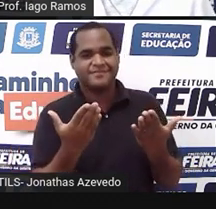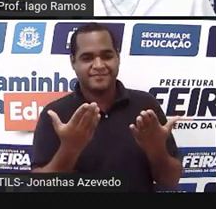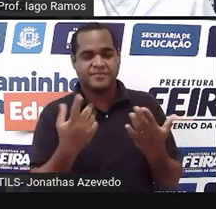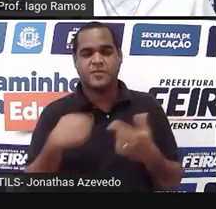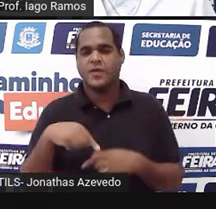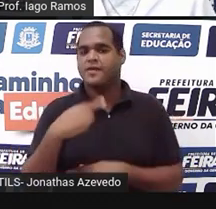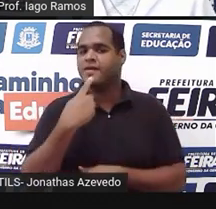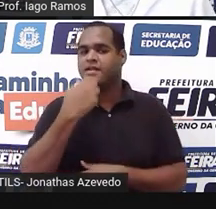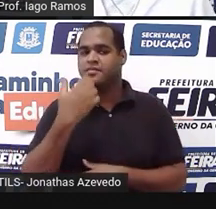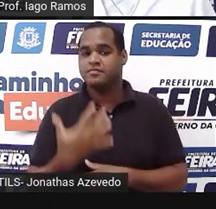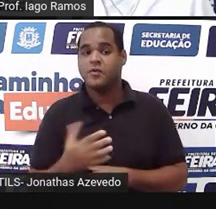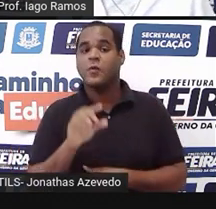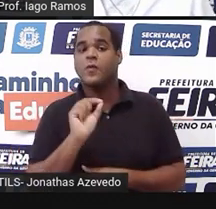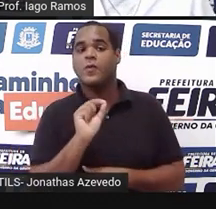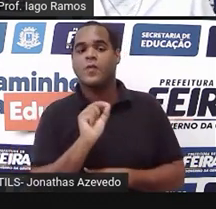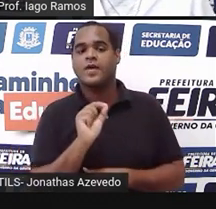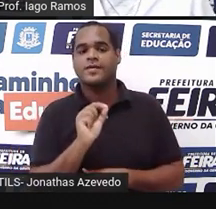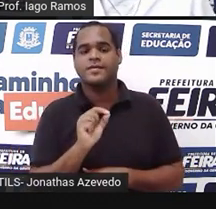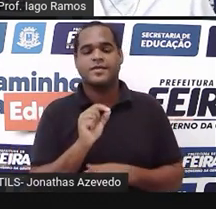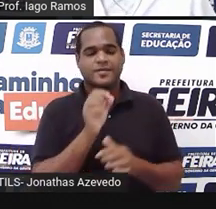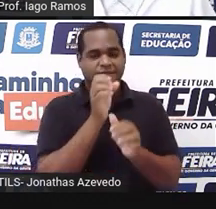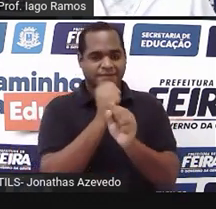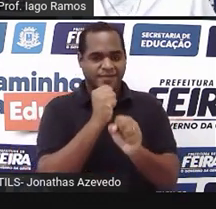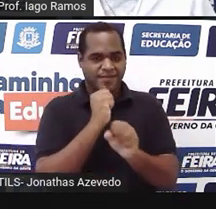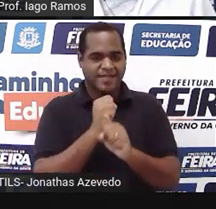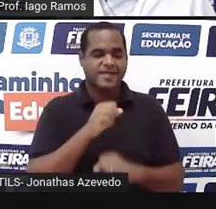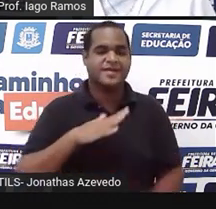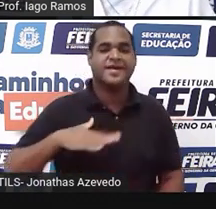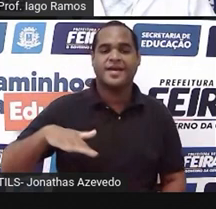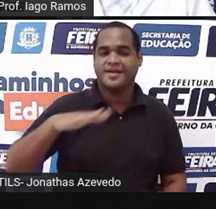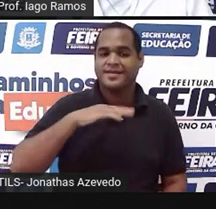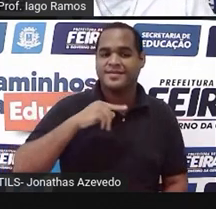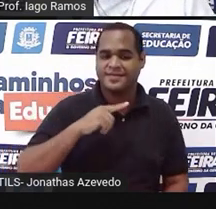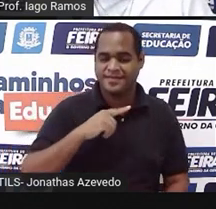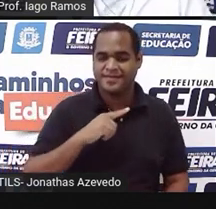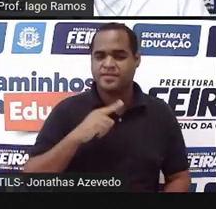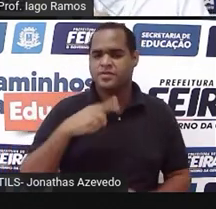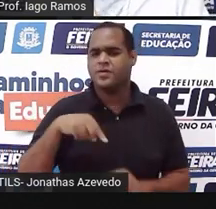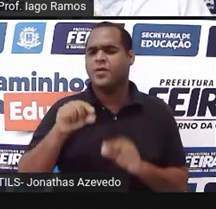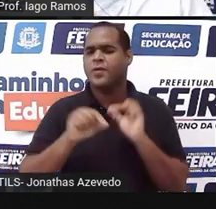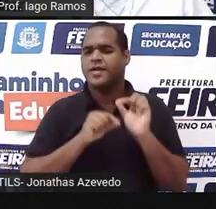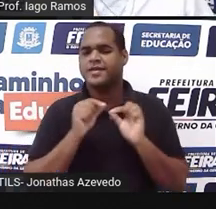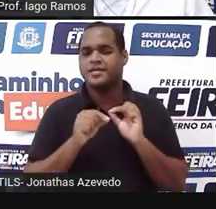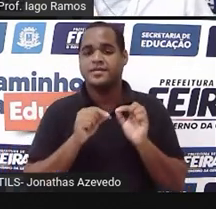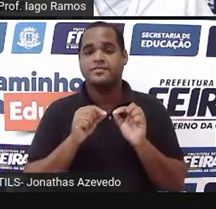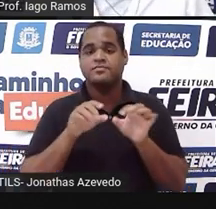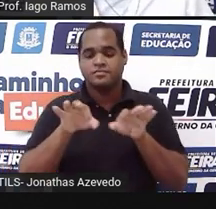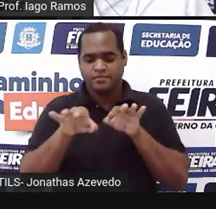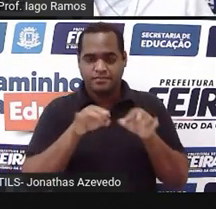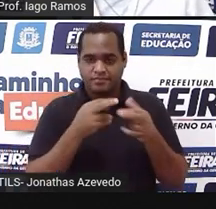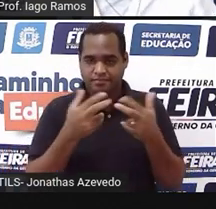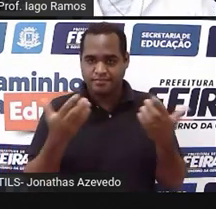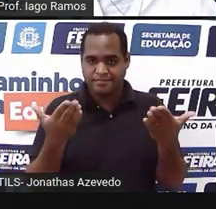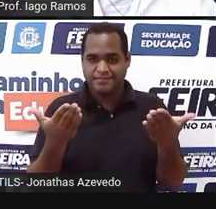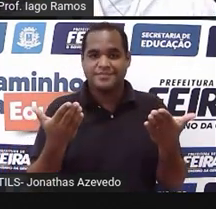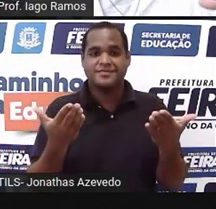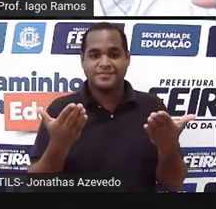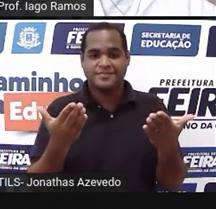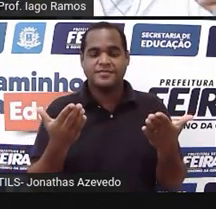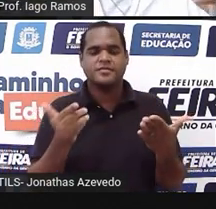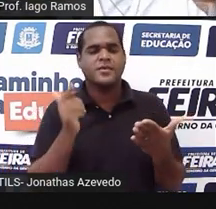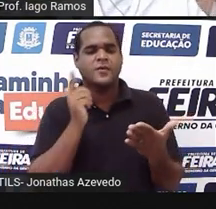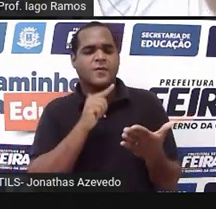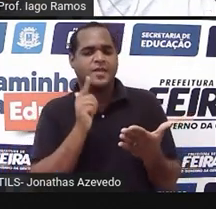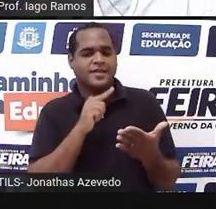É somar as áreas dos triângulos e formam esse tá prédio seu